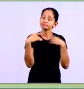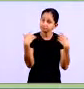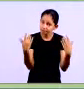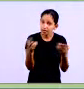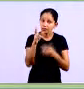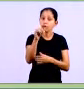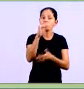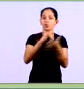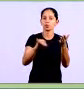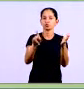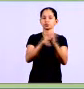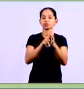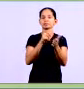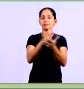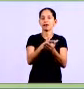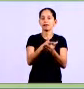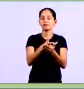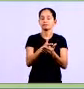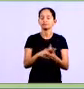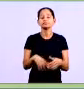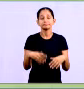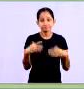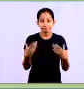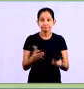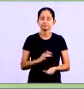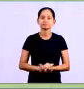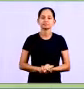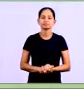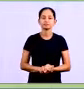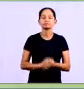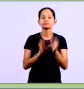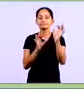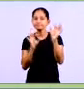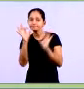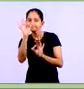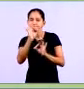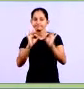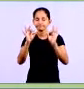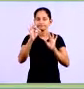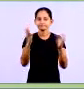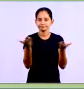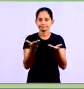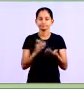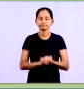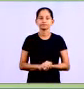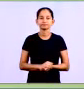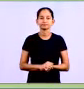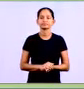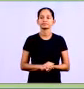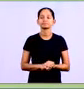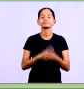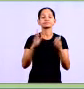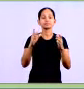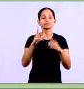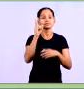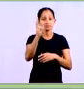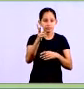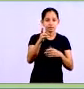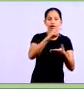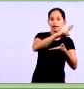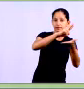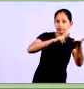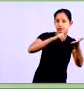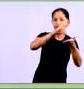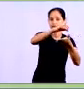ao imposto, ok? Então vamos lá, redesenhando. Lucro real, receita